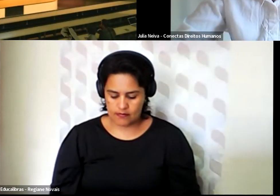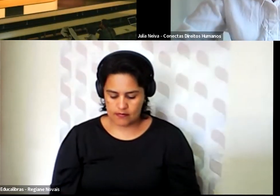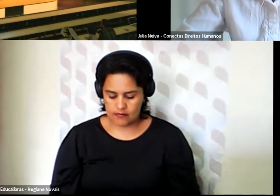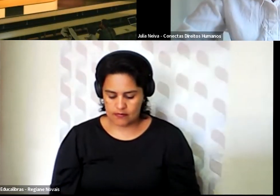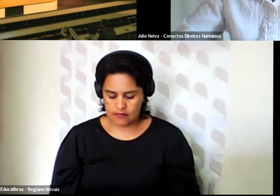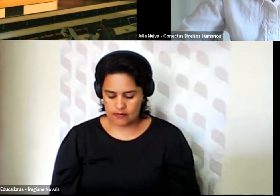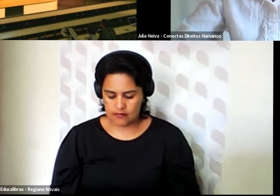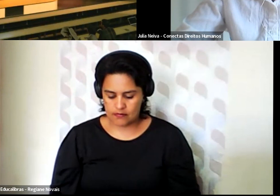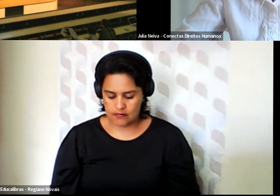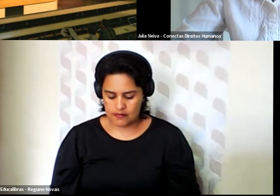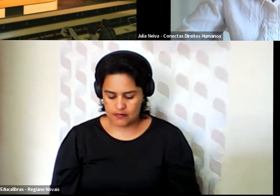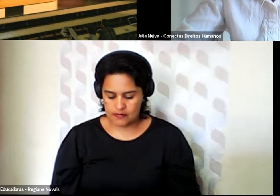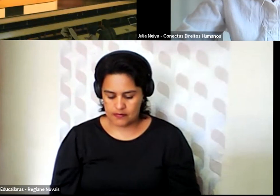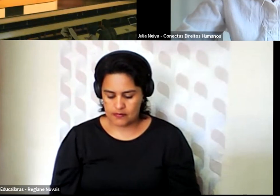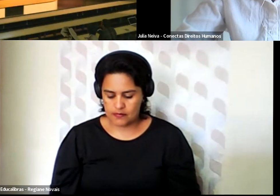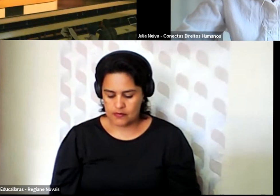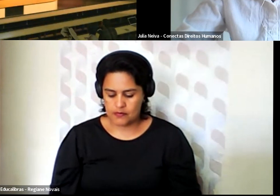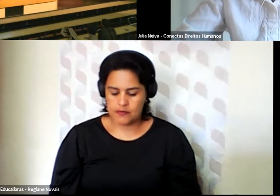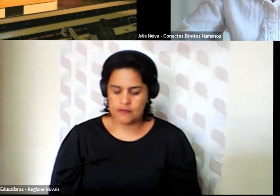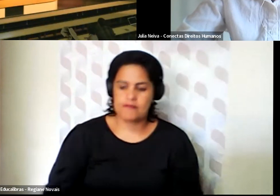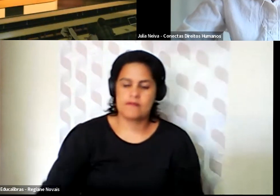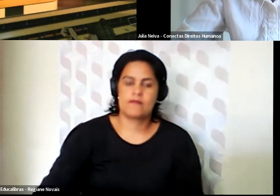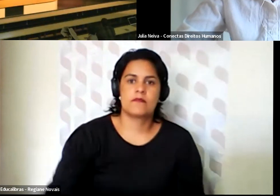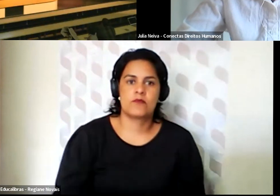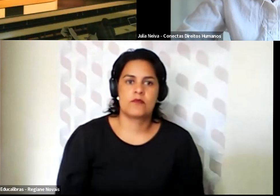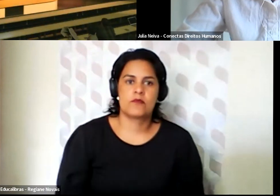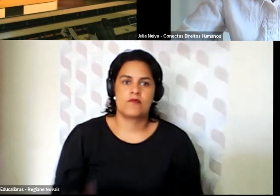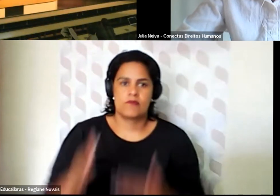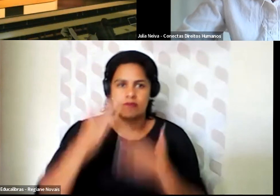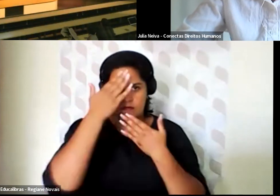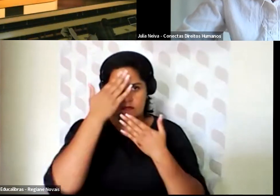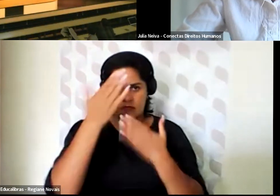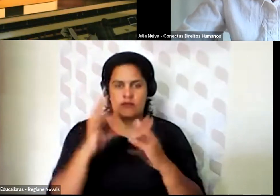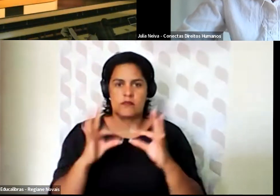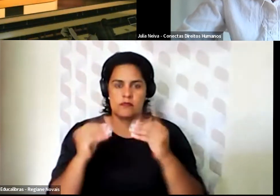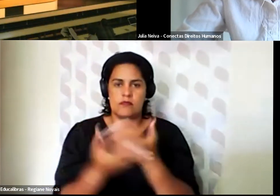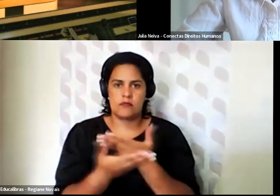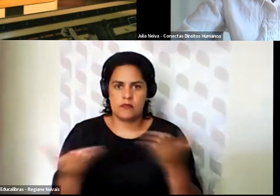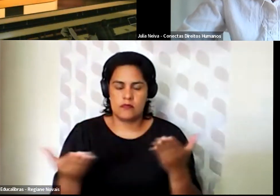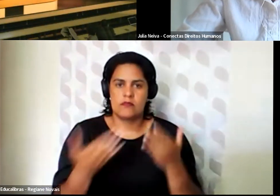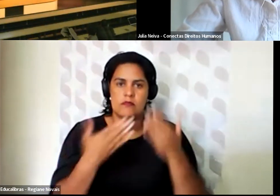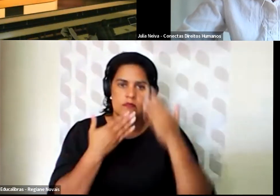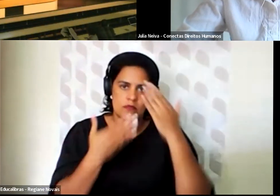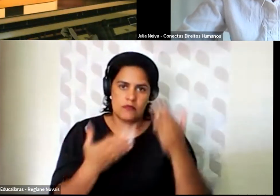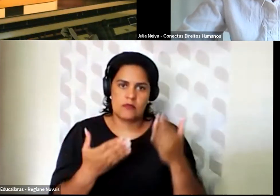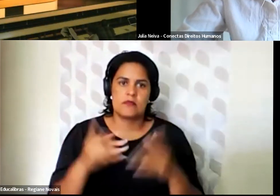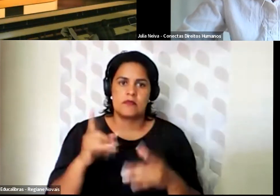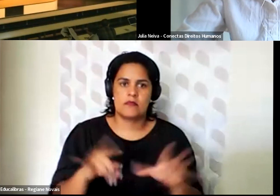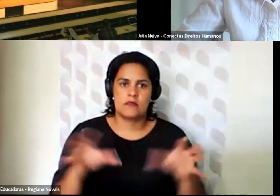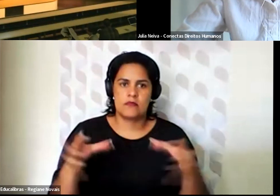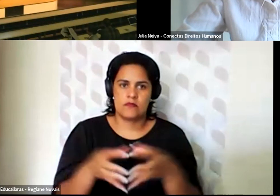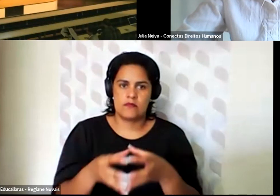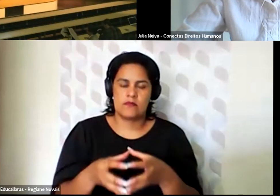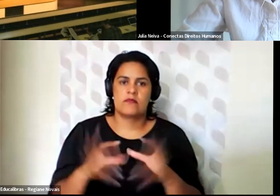Obrigado aos palestrantes, obrigado a todos que estão aqui. Em nome da equipe organizadora da Pour le Brésil, gostaria de agradecer